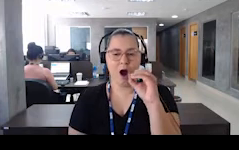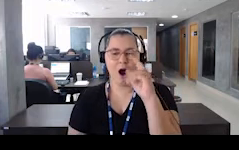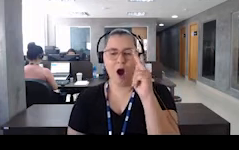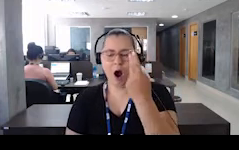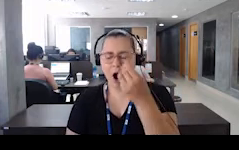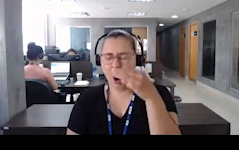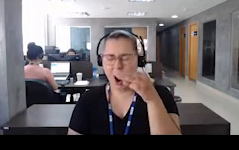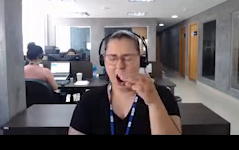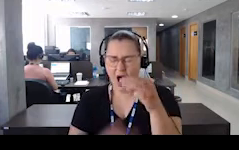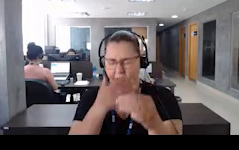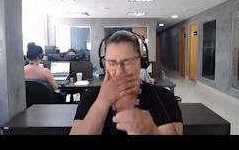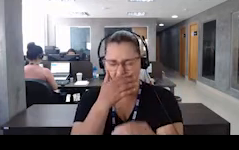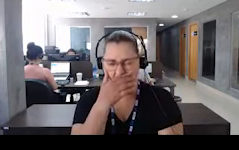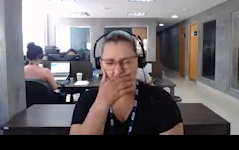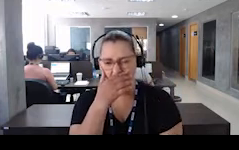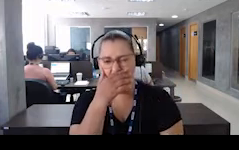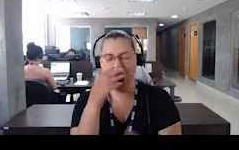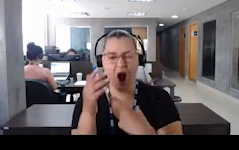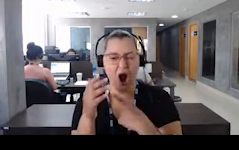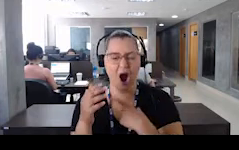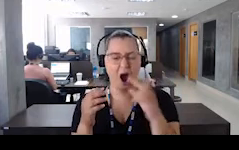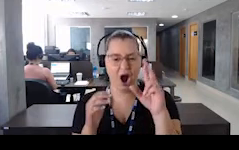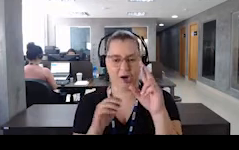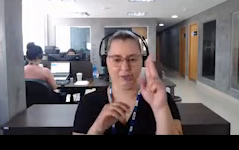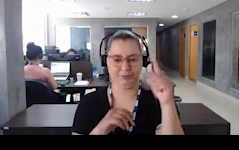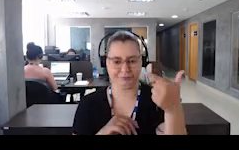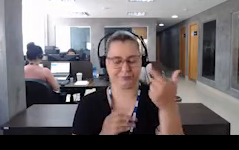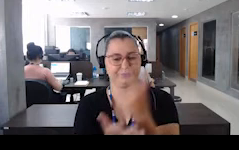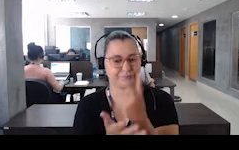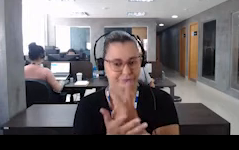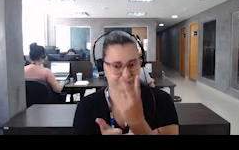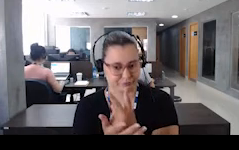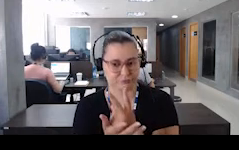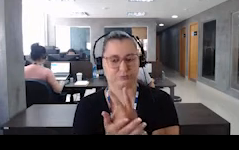0,3748 ohms. E o R2 é do mesmo valor,